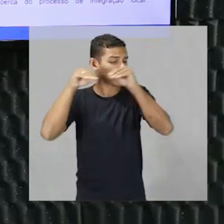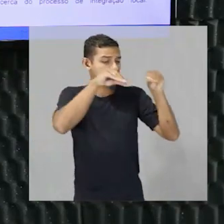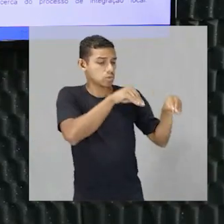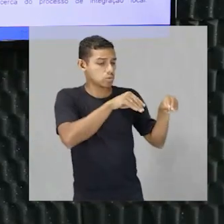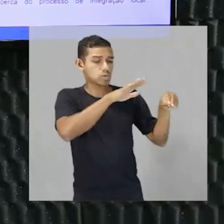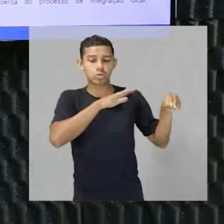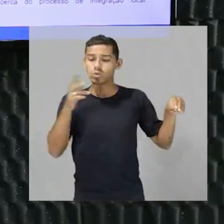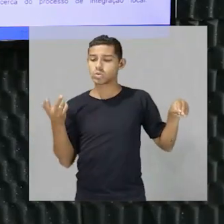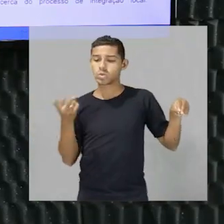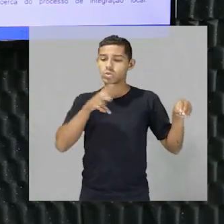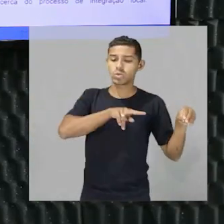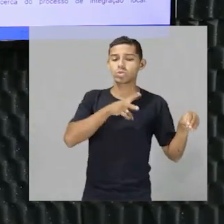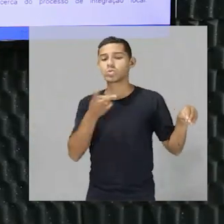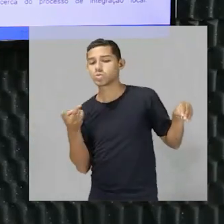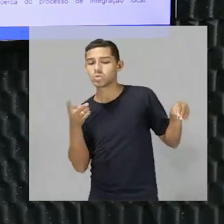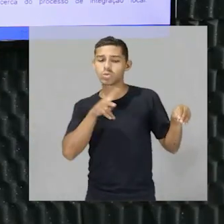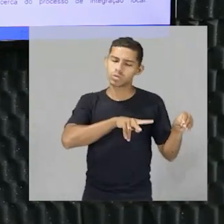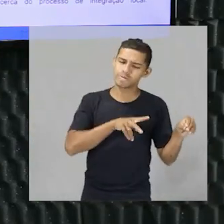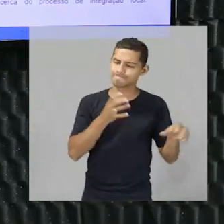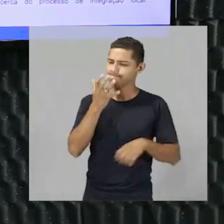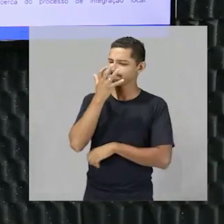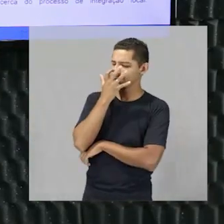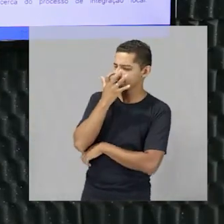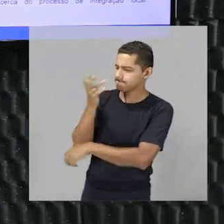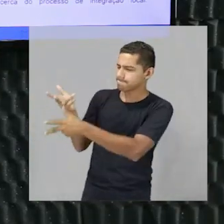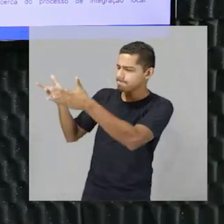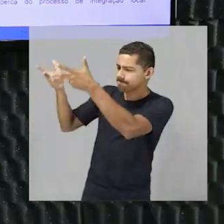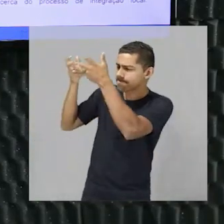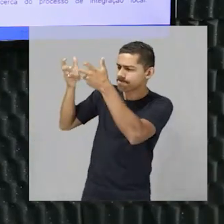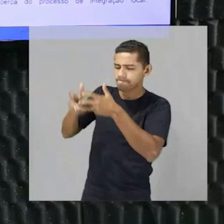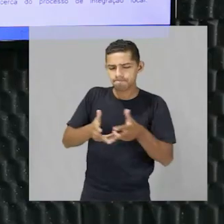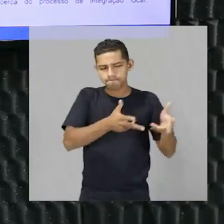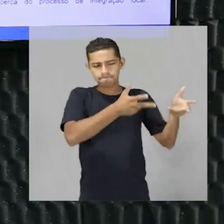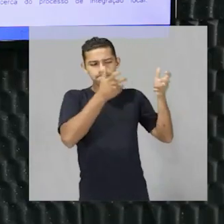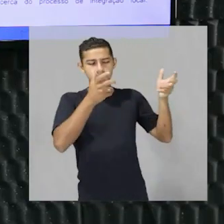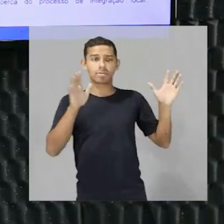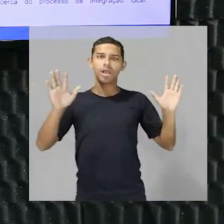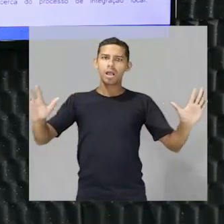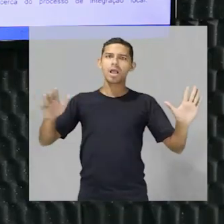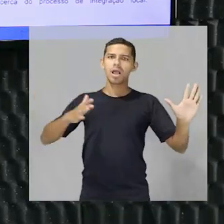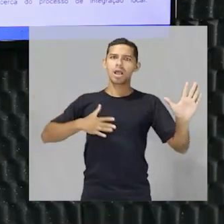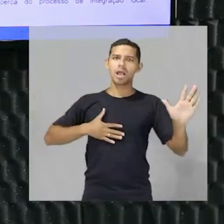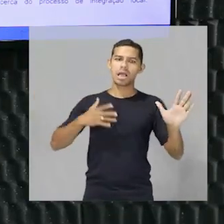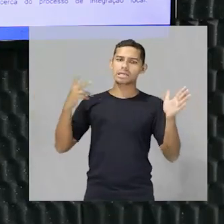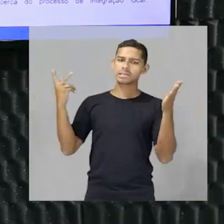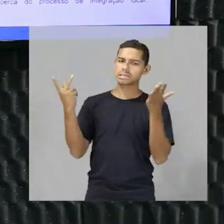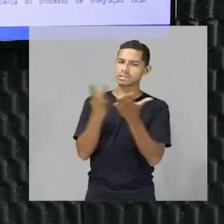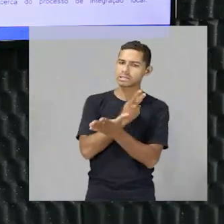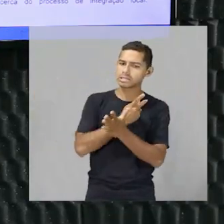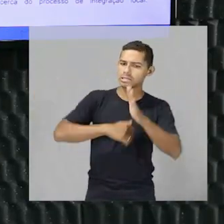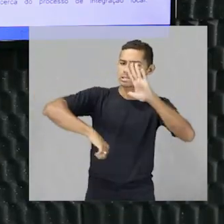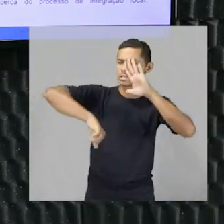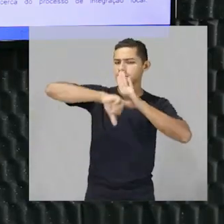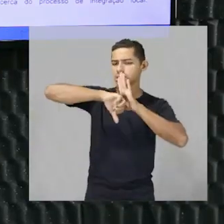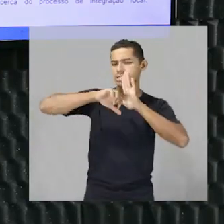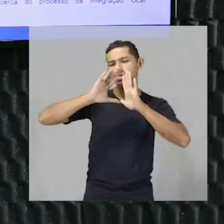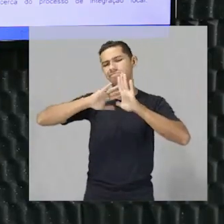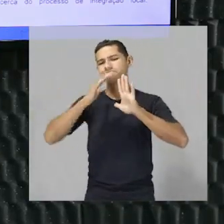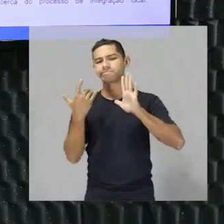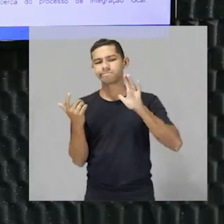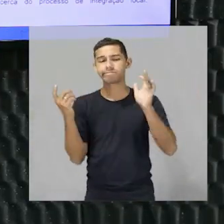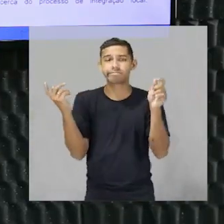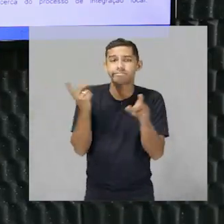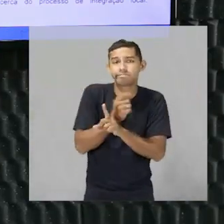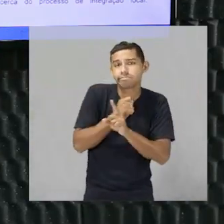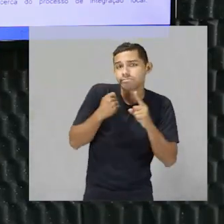transitarem entre os dois universos, ocupam posição marginal. Opa, aí tu já vai grifando. O que é uma posição marginal? Que fica ali à margem